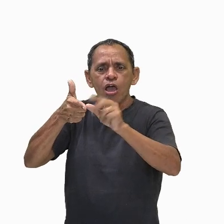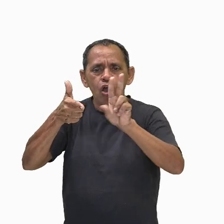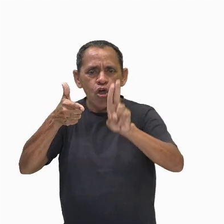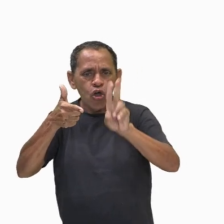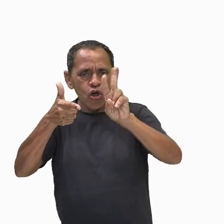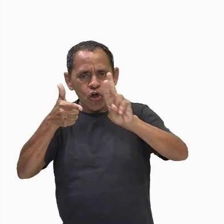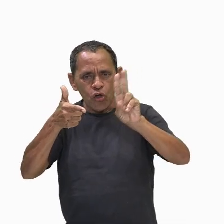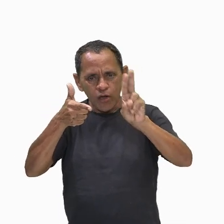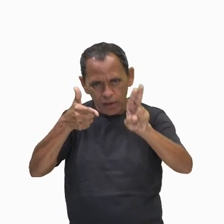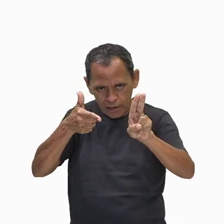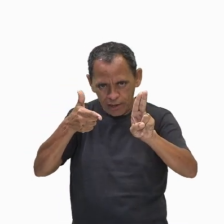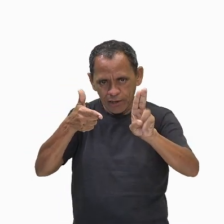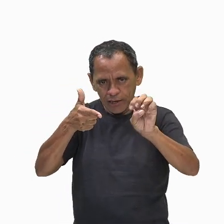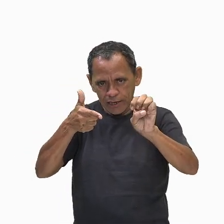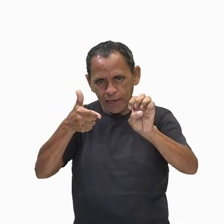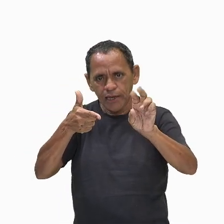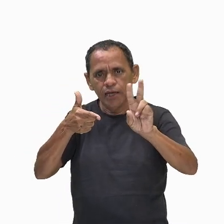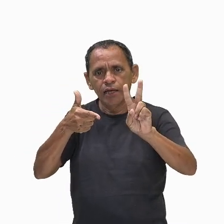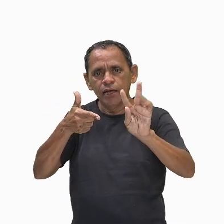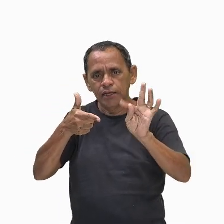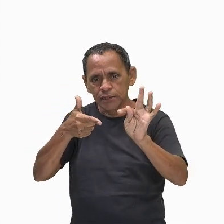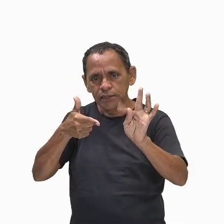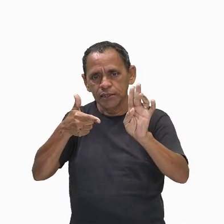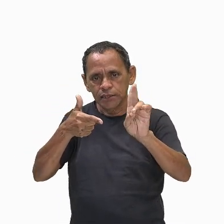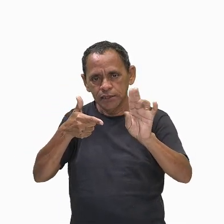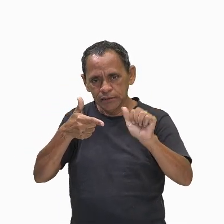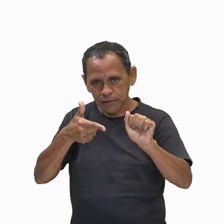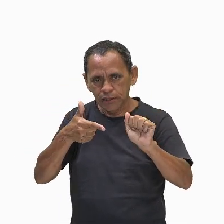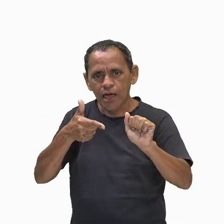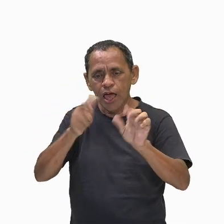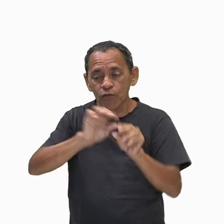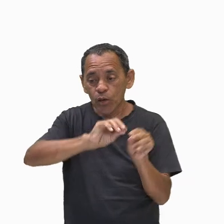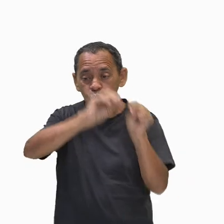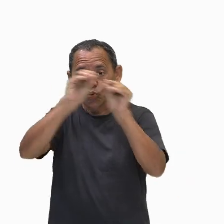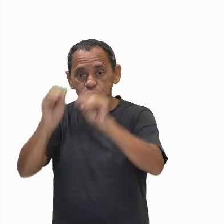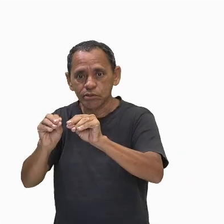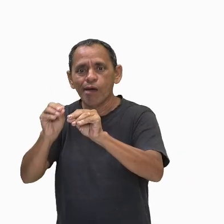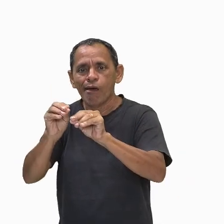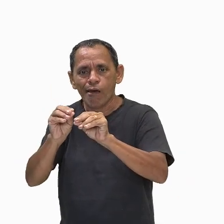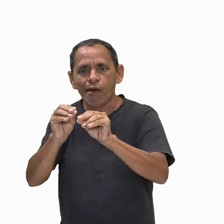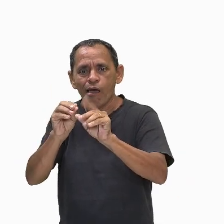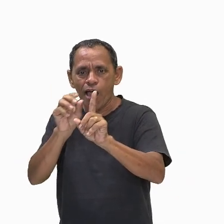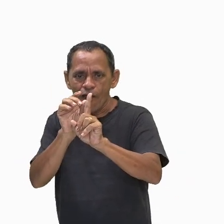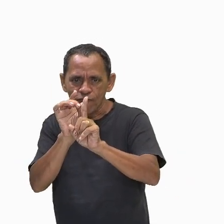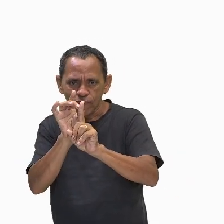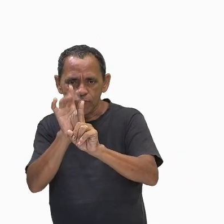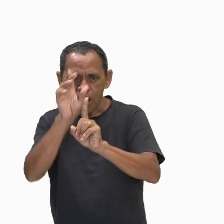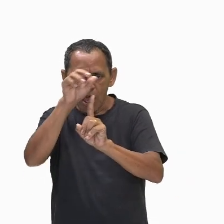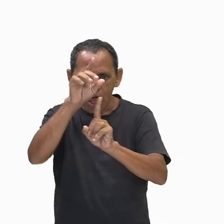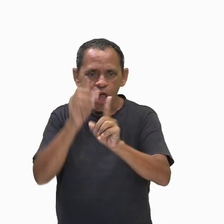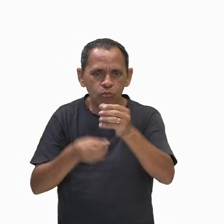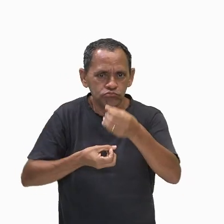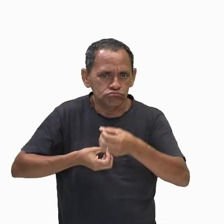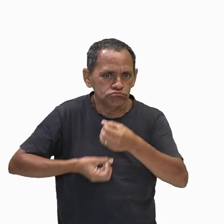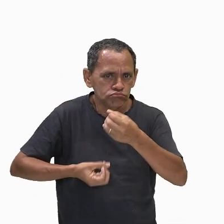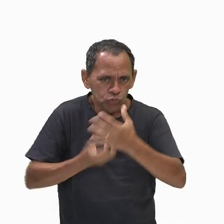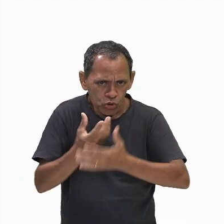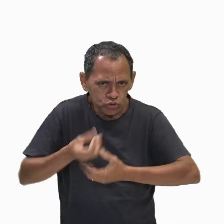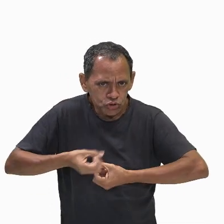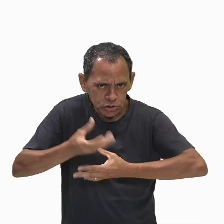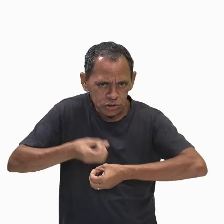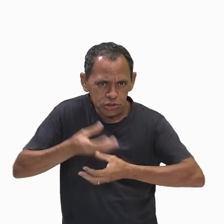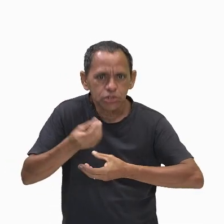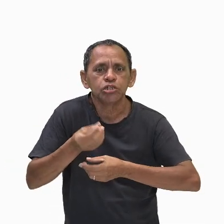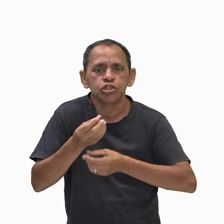aí deferente, ele vai transportar os espermatozoides que foram produzidos e aí eles entraram